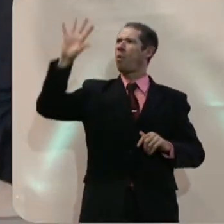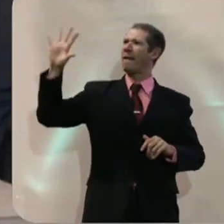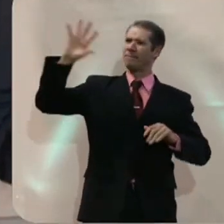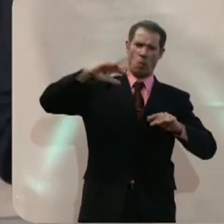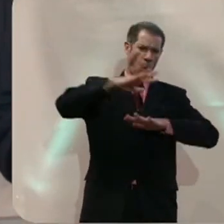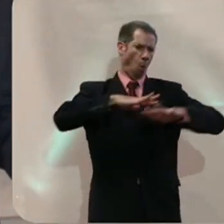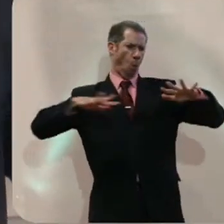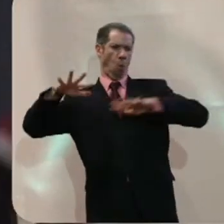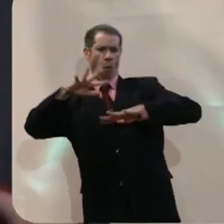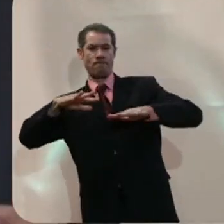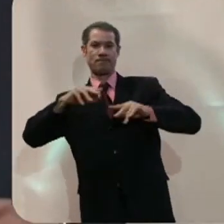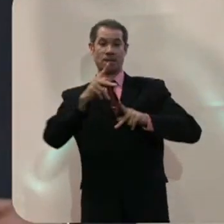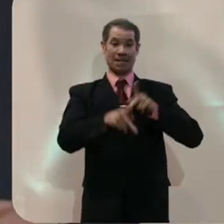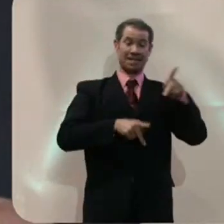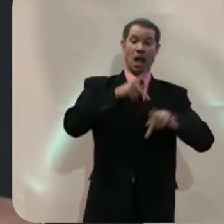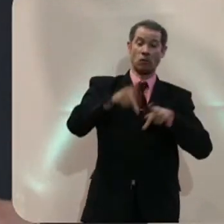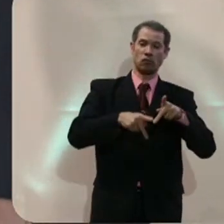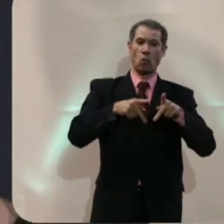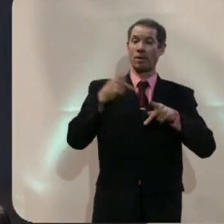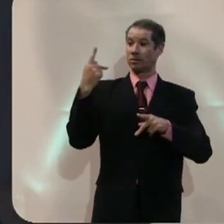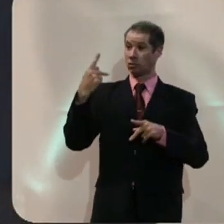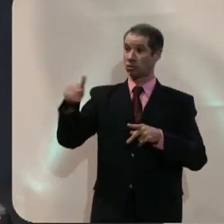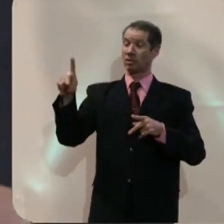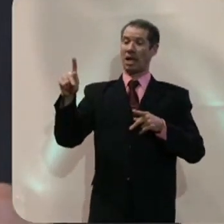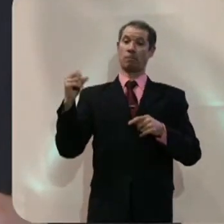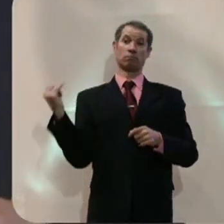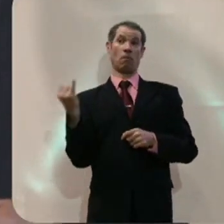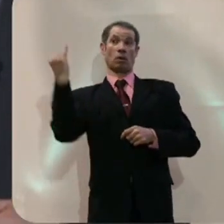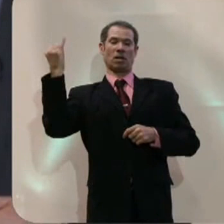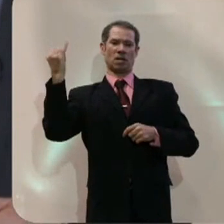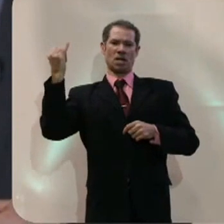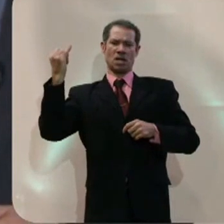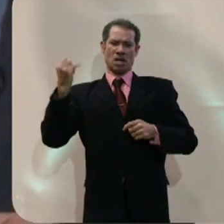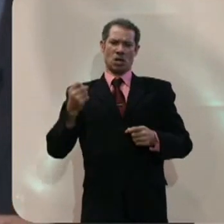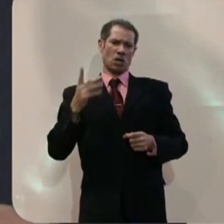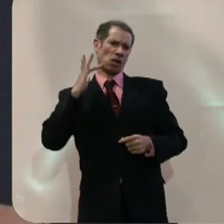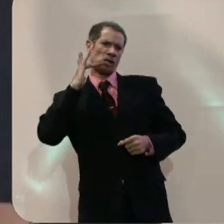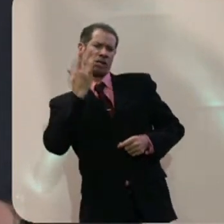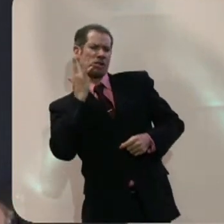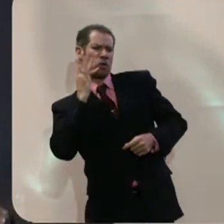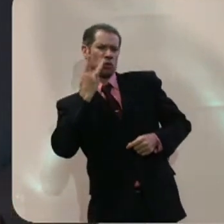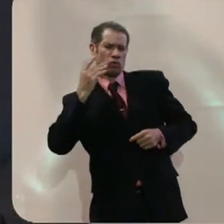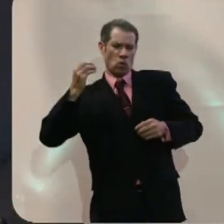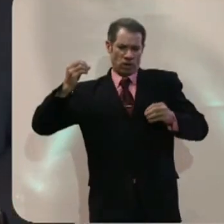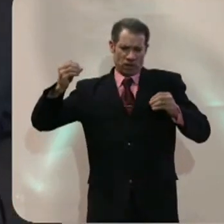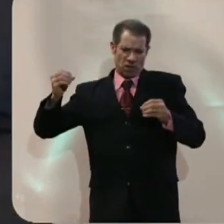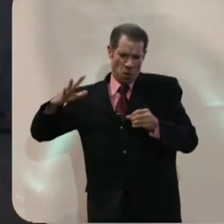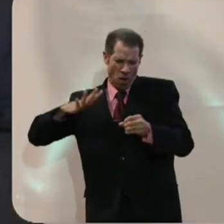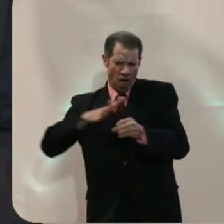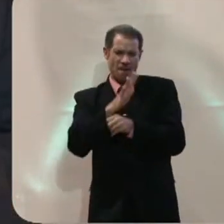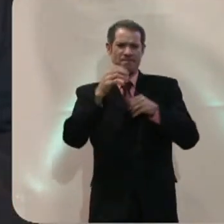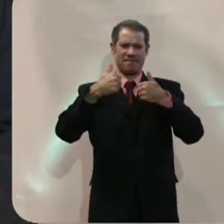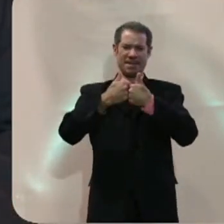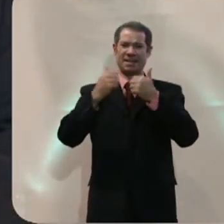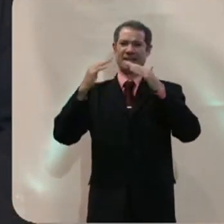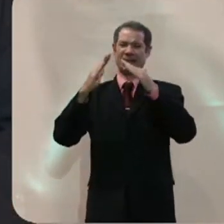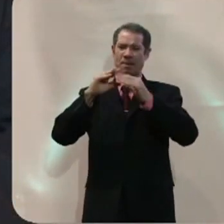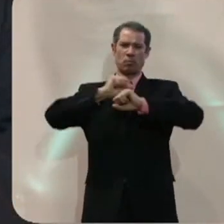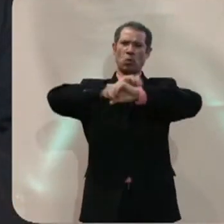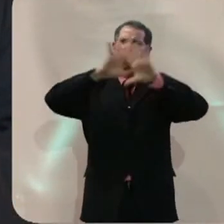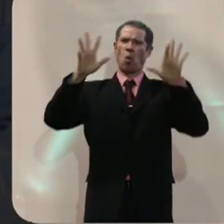que trarão para cá os seus tesouros, e encherei este templo de glória, diz o Senhor dos